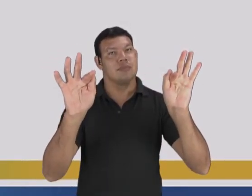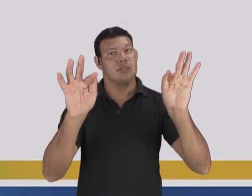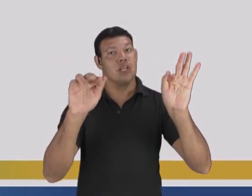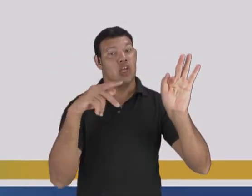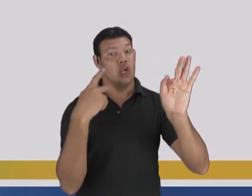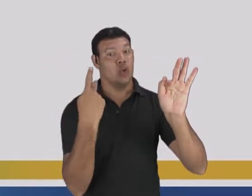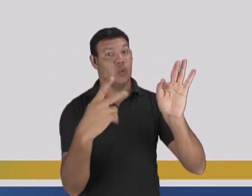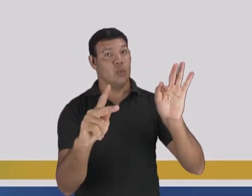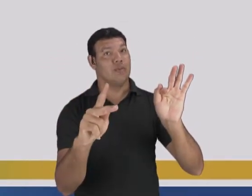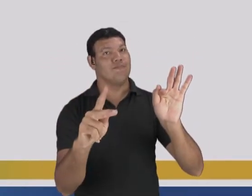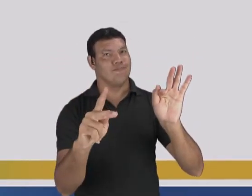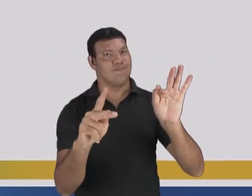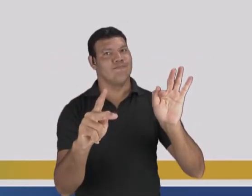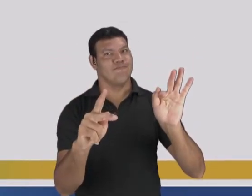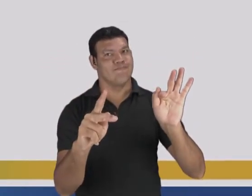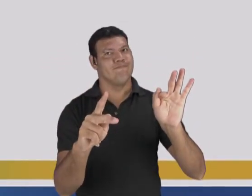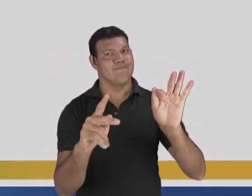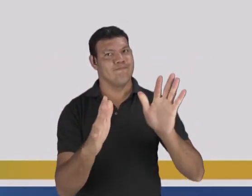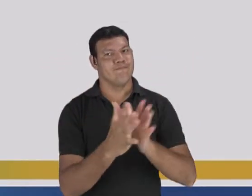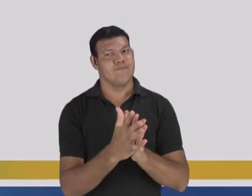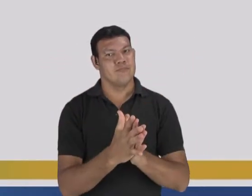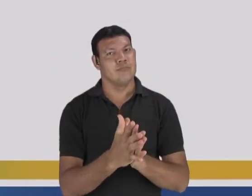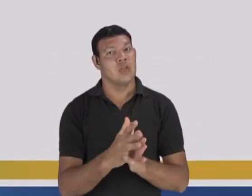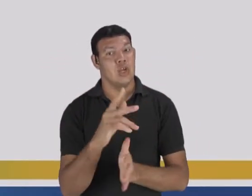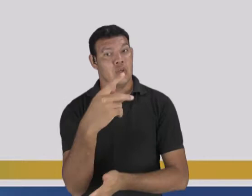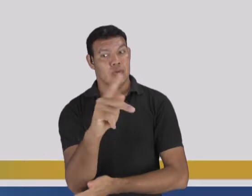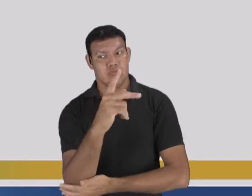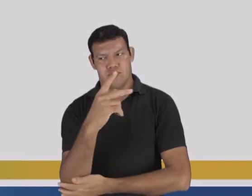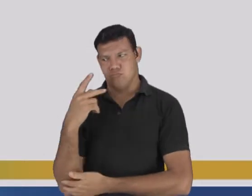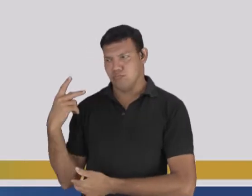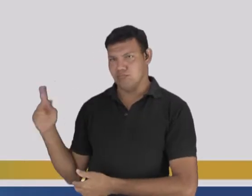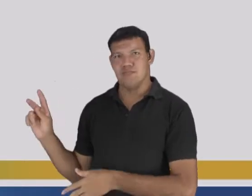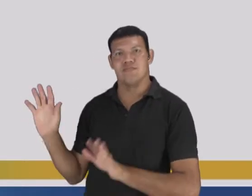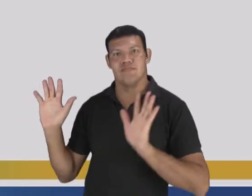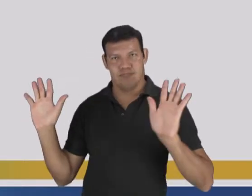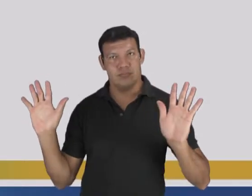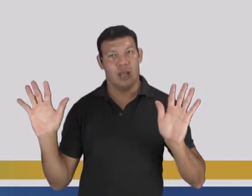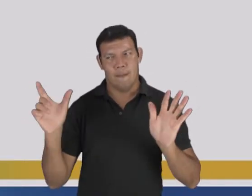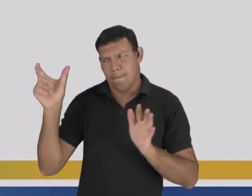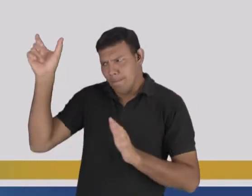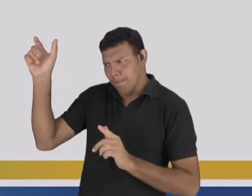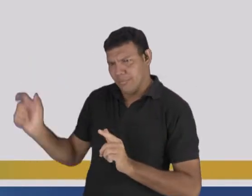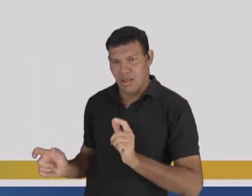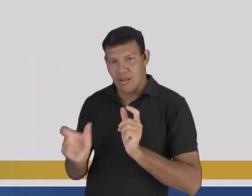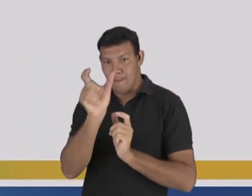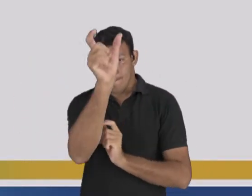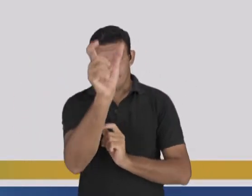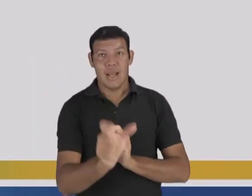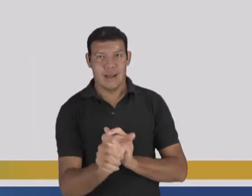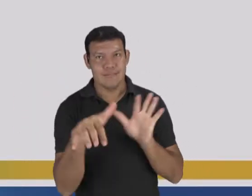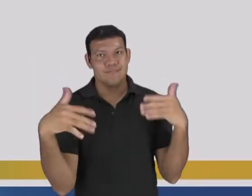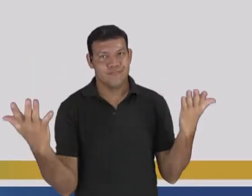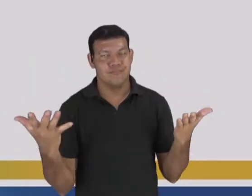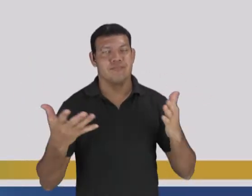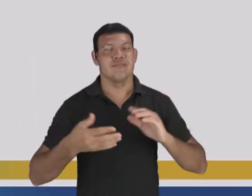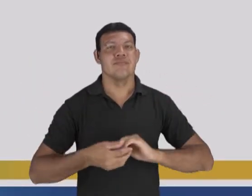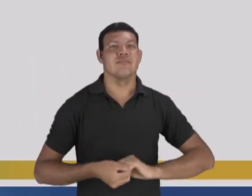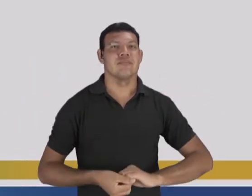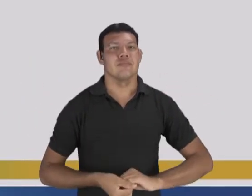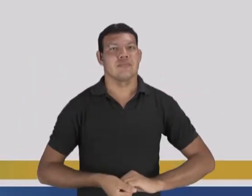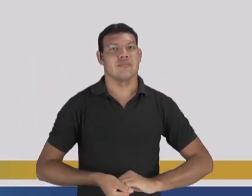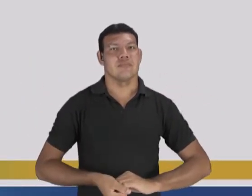tus é diferente do sus. Mais na frente vocês vão ver essa diferença, né? É mais para a questão da pessoa mesmo, do tu e do você,